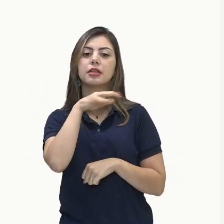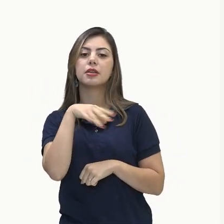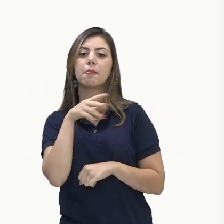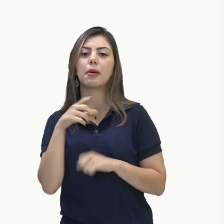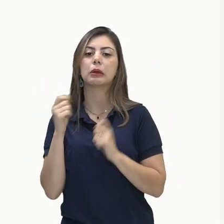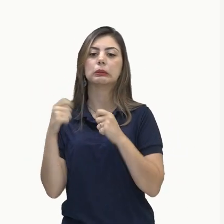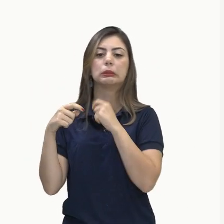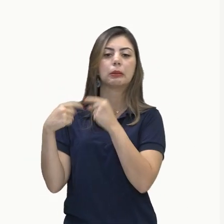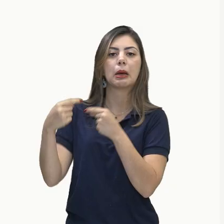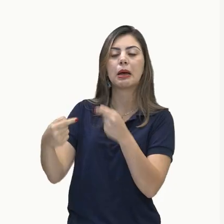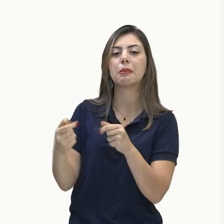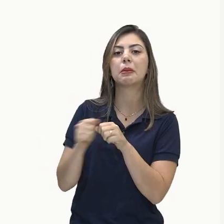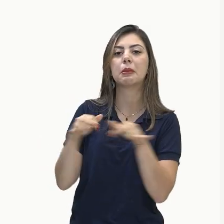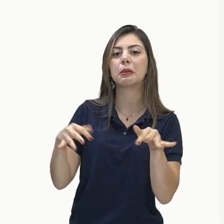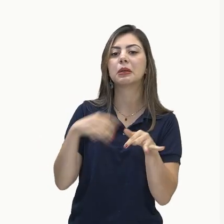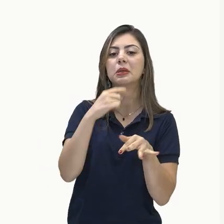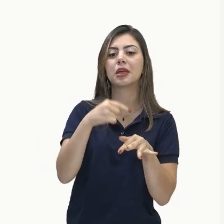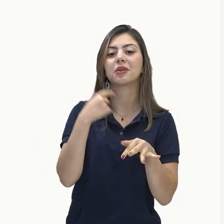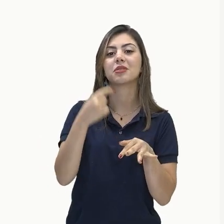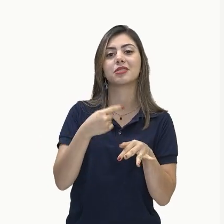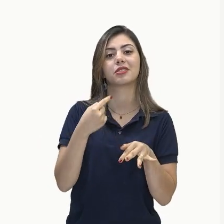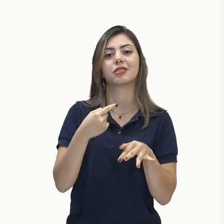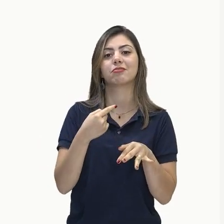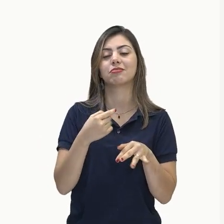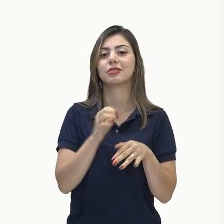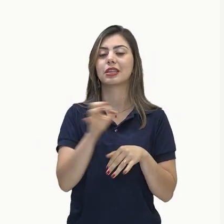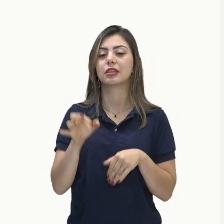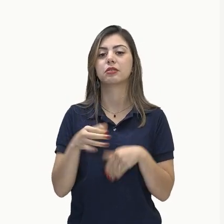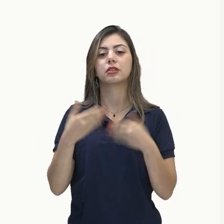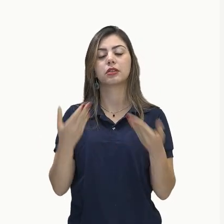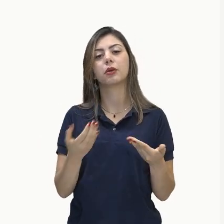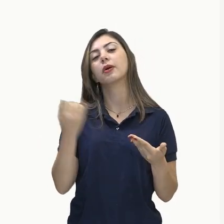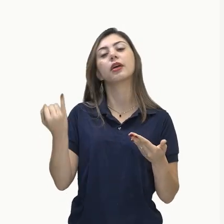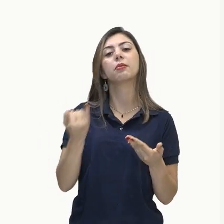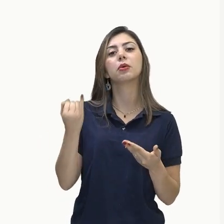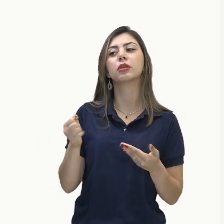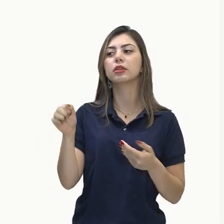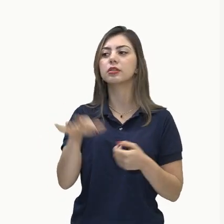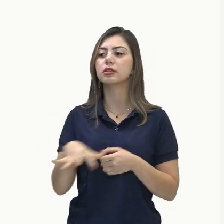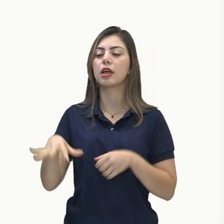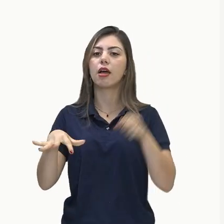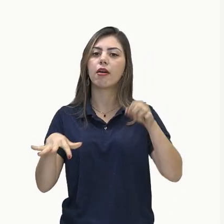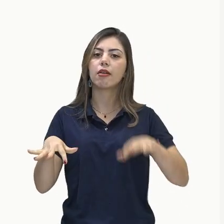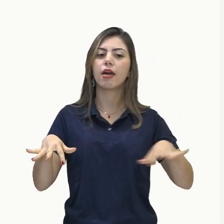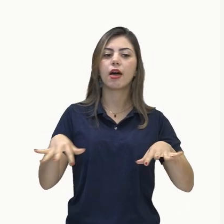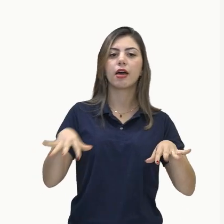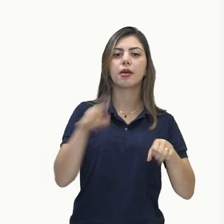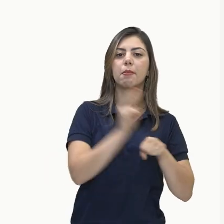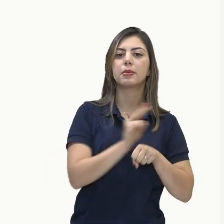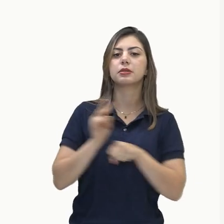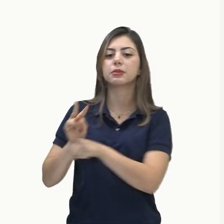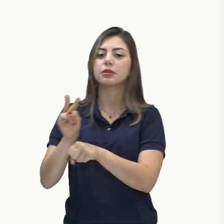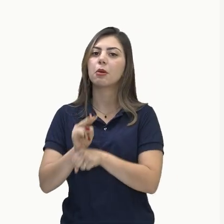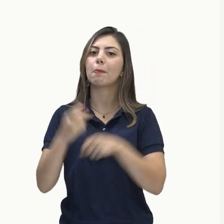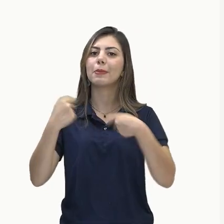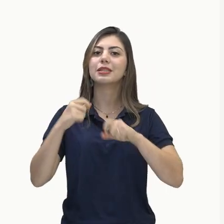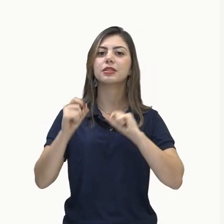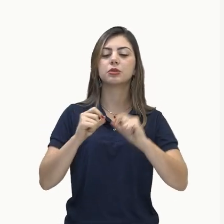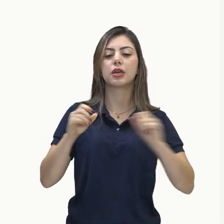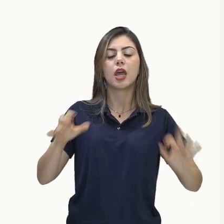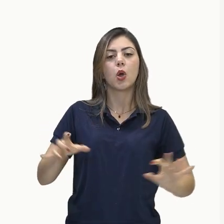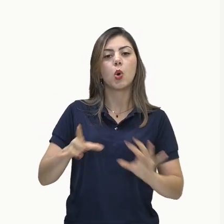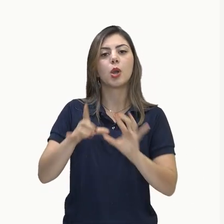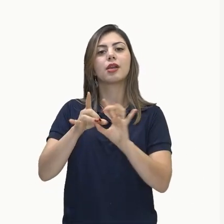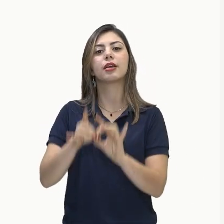também não haveria o aumento da cobertura vegetal. Então é muito importante esses corredores ecológicos justamente